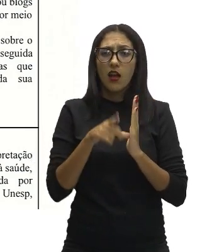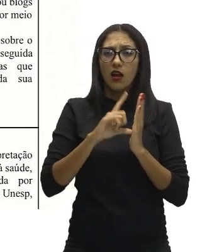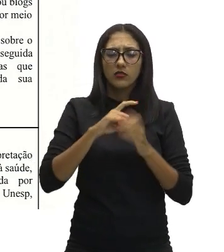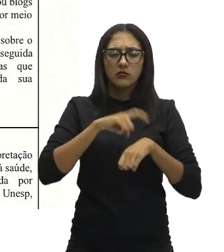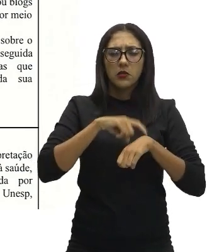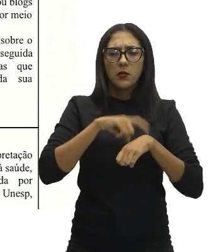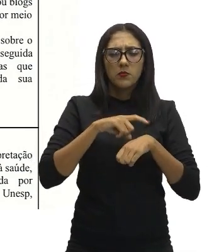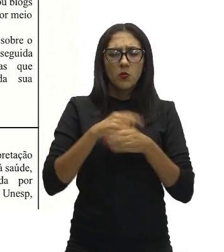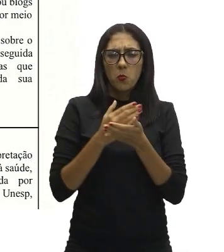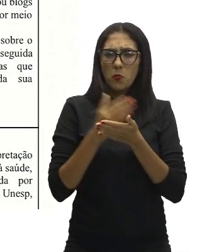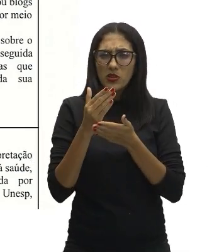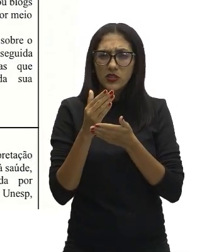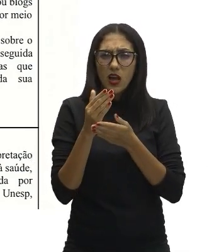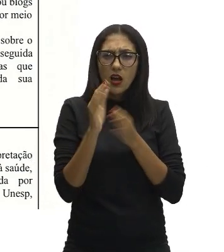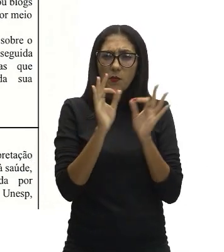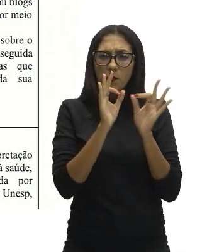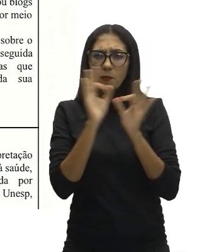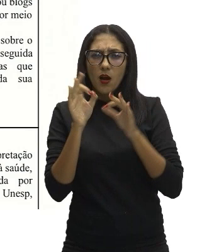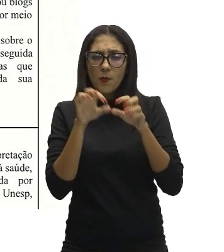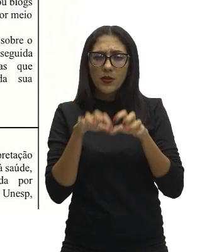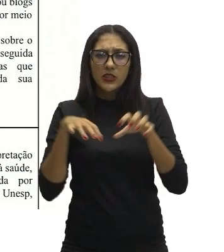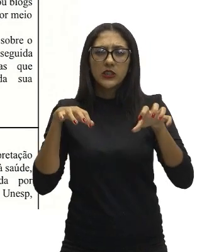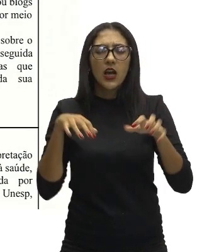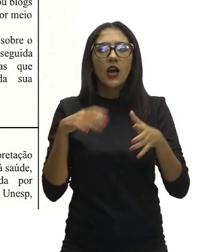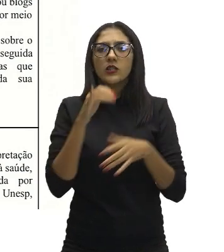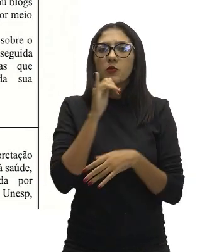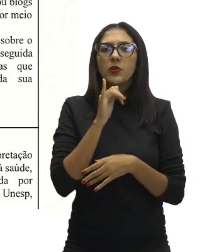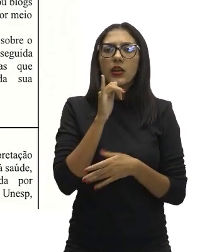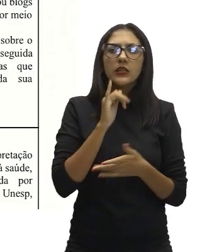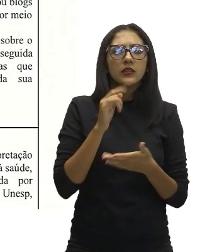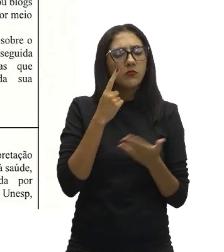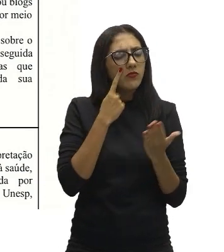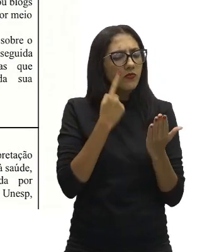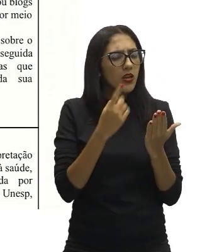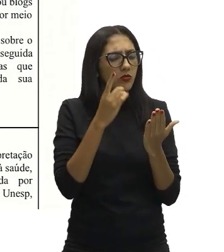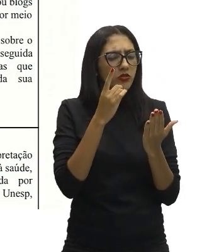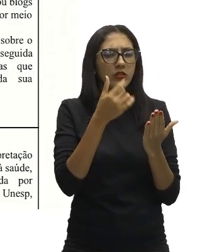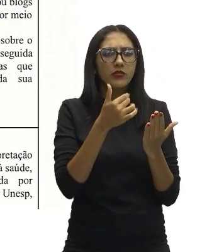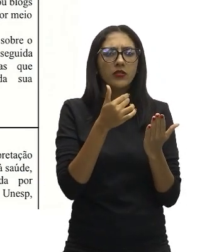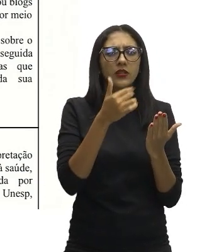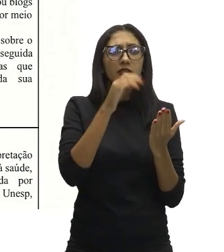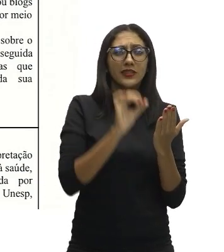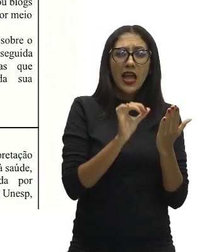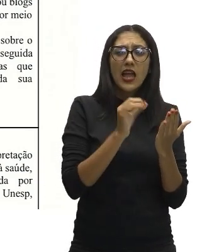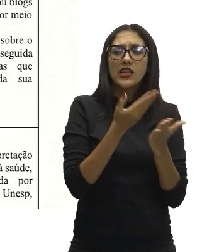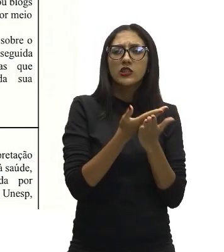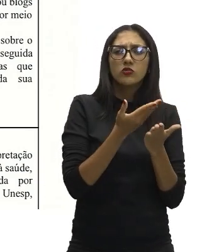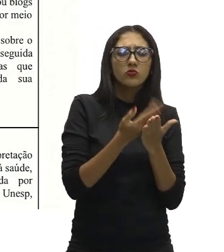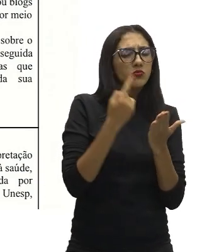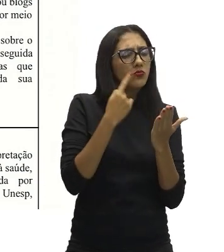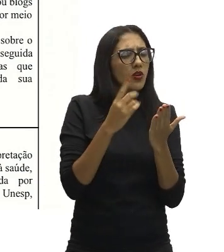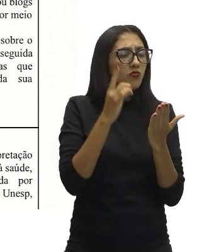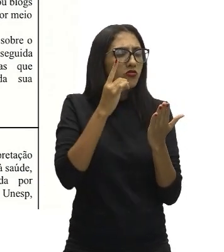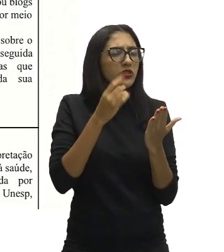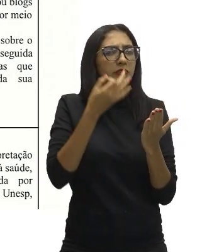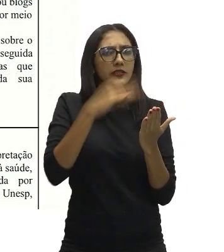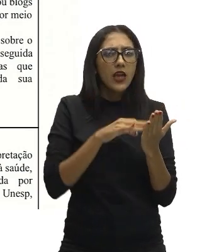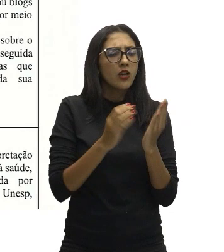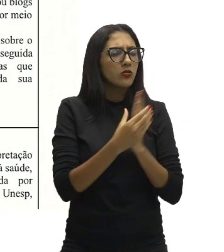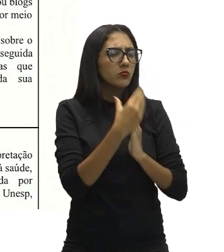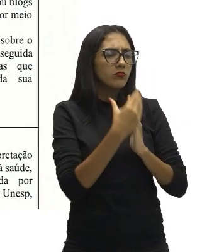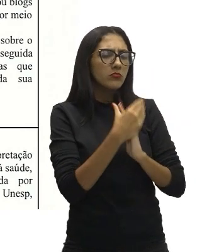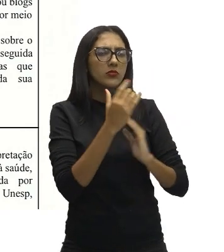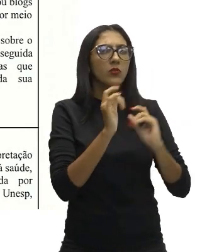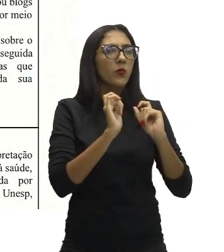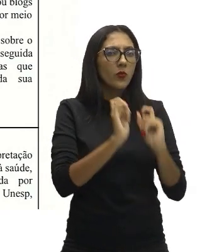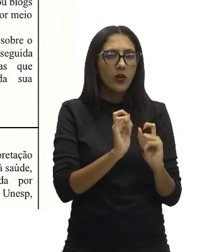tempinho para dar uma olhada nesse plano de aula. Nossa, hoje é aula, né, 10, eu vou verificar ali o que o professor pede, o que ele me orienta a fazer, né?